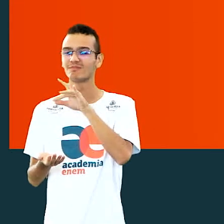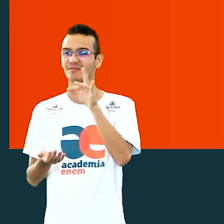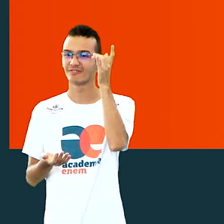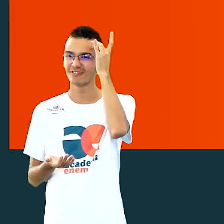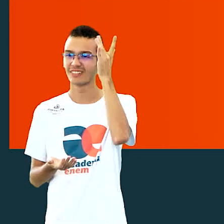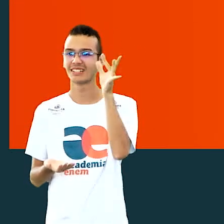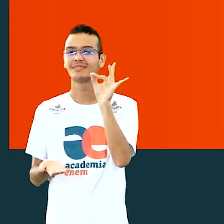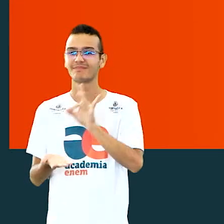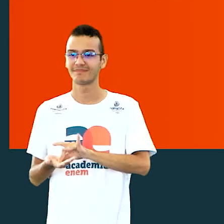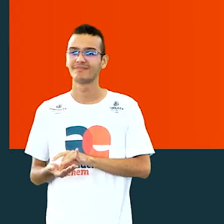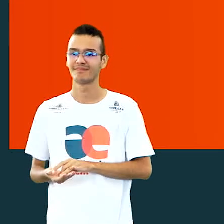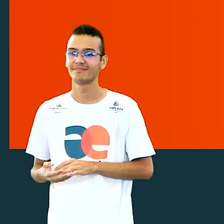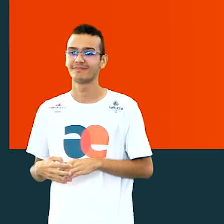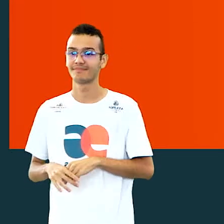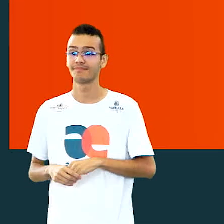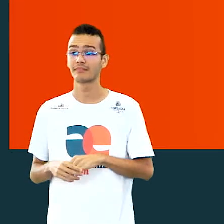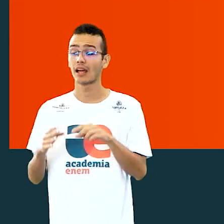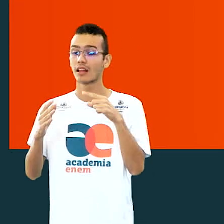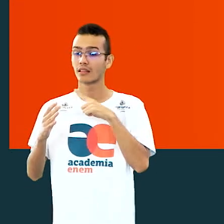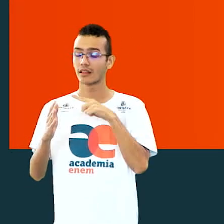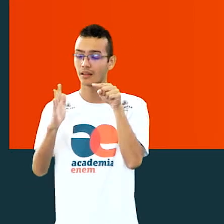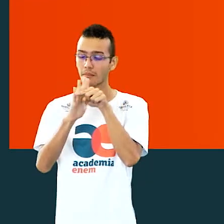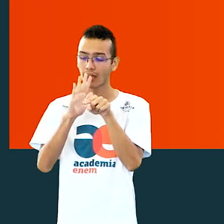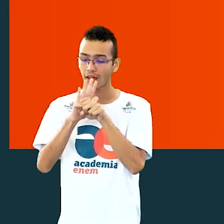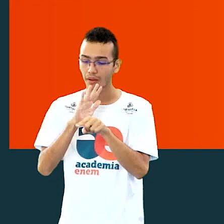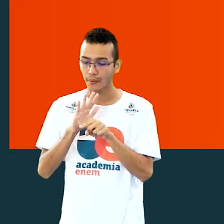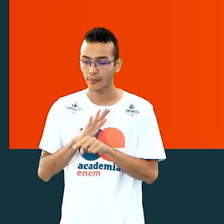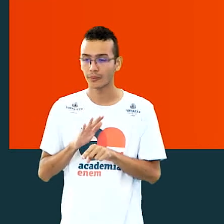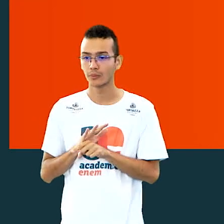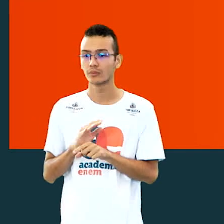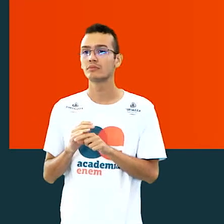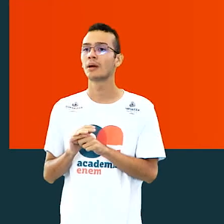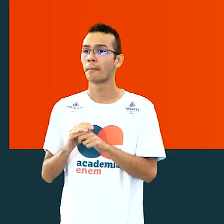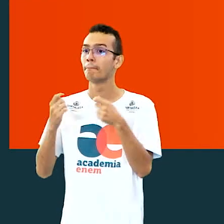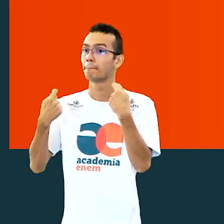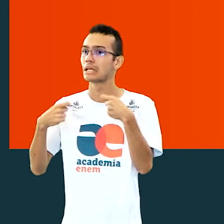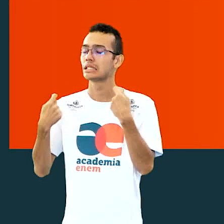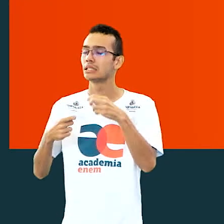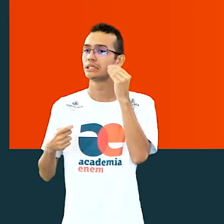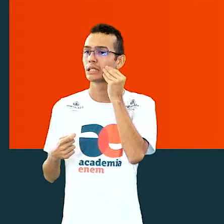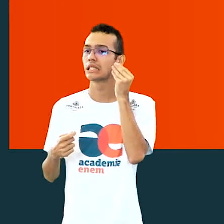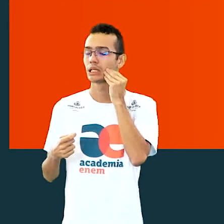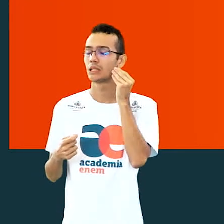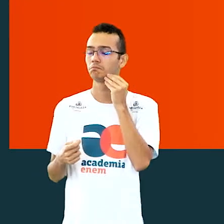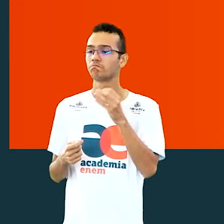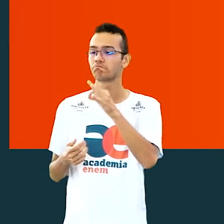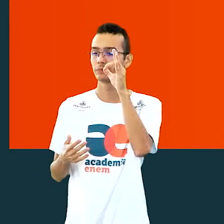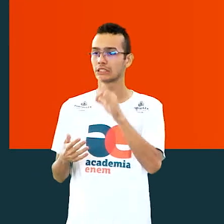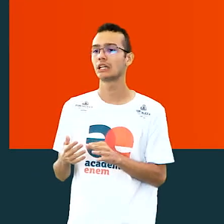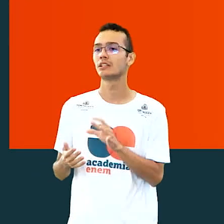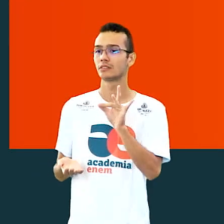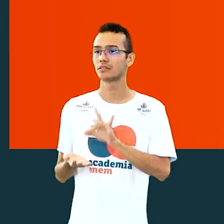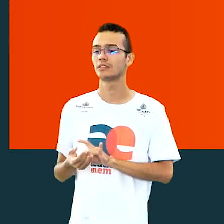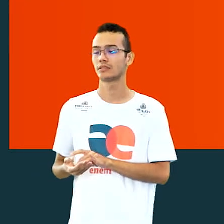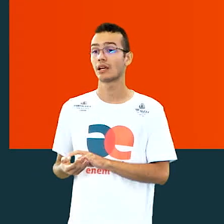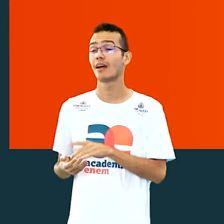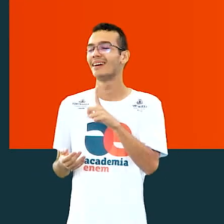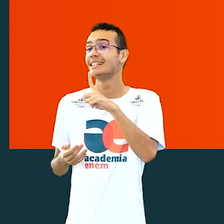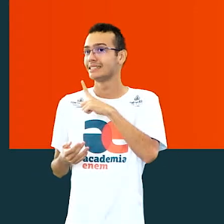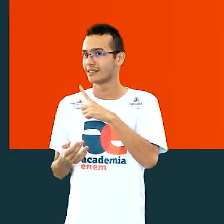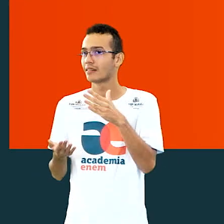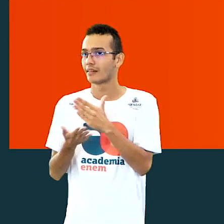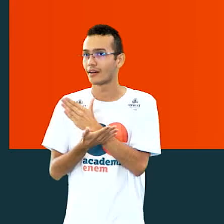Essas questões nós temos que dominar e tentar acertá-las. Claro que existirão aquelas bem